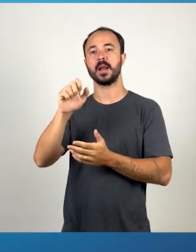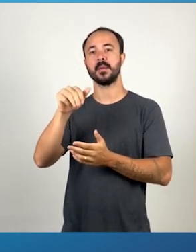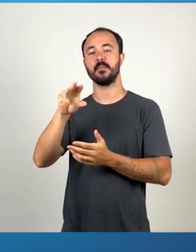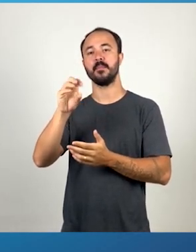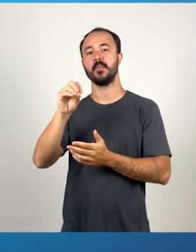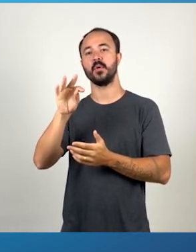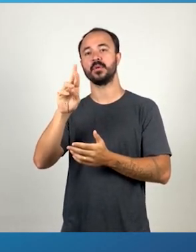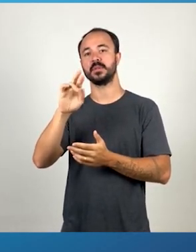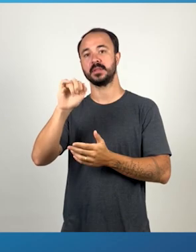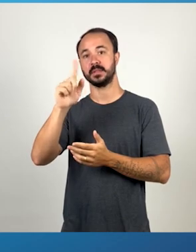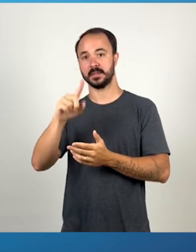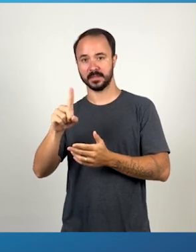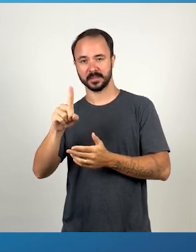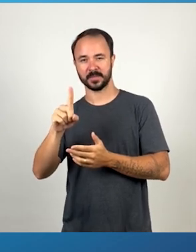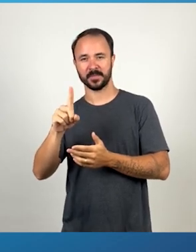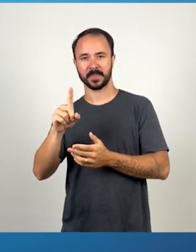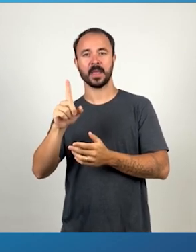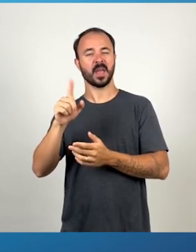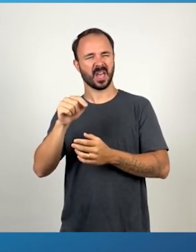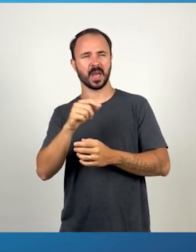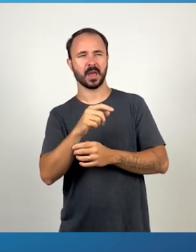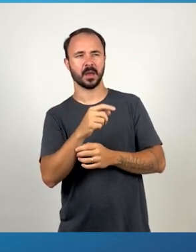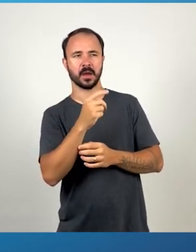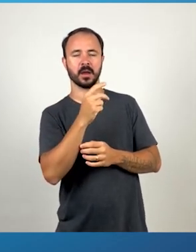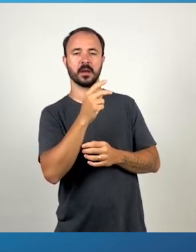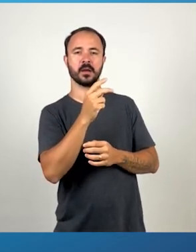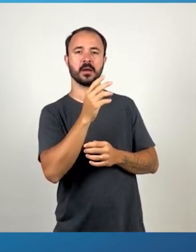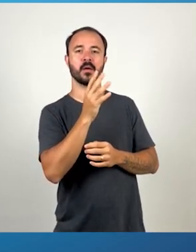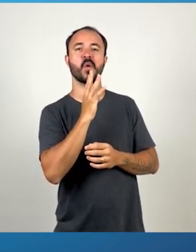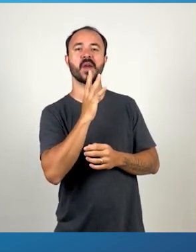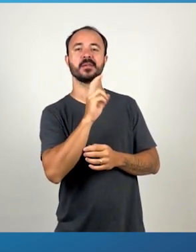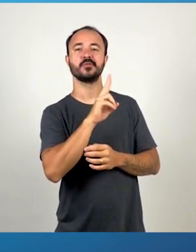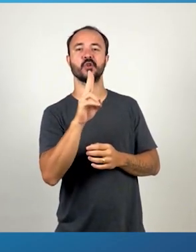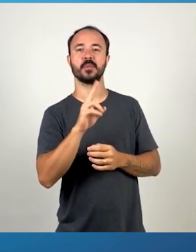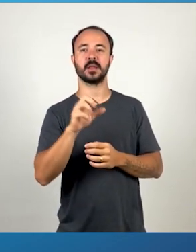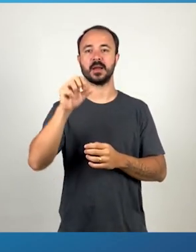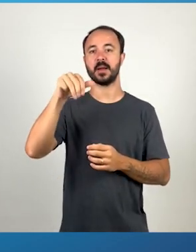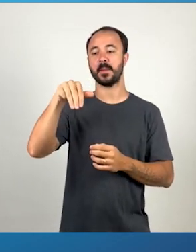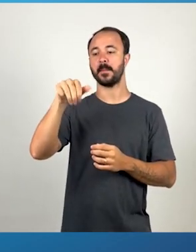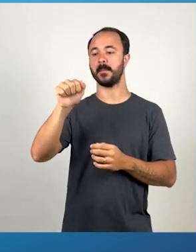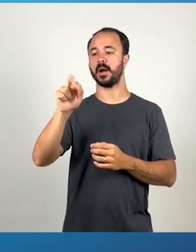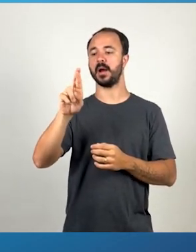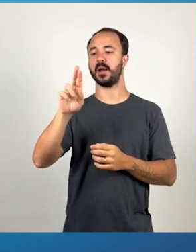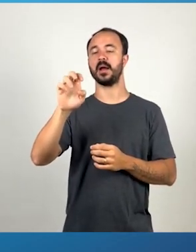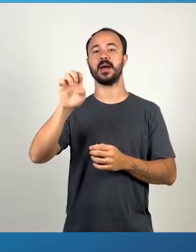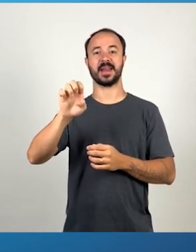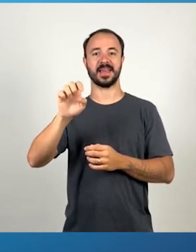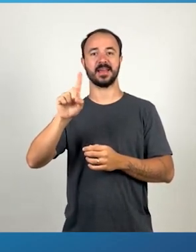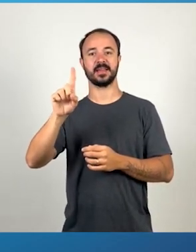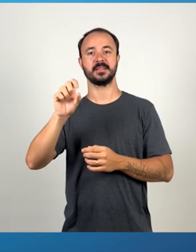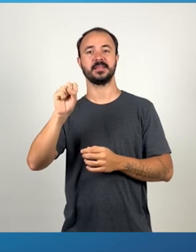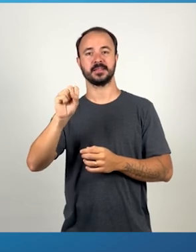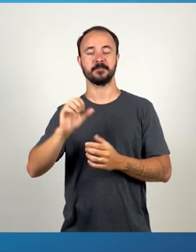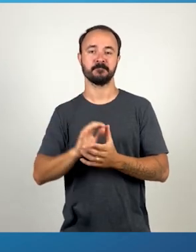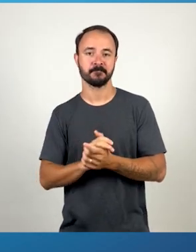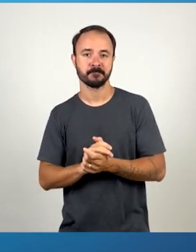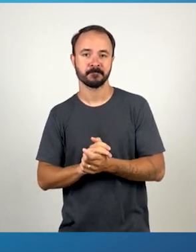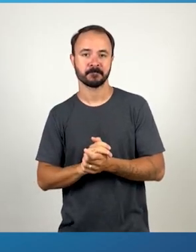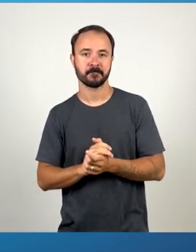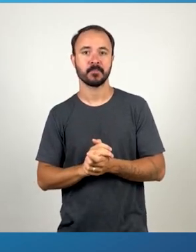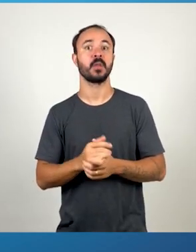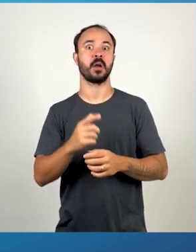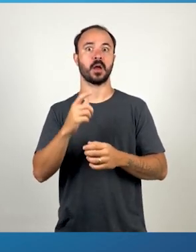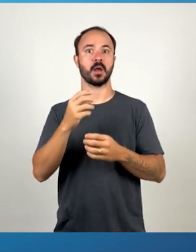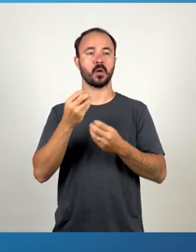Conhecido como energia das marés, por ser proveniente do movimento delas. Para que ocorra a conversão de energia